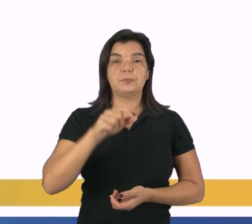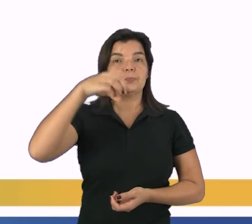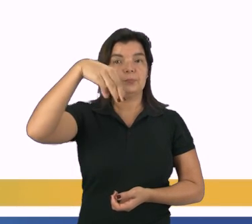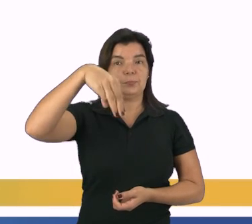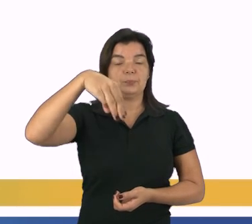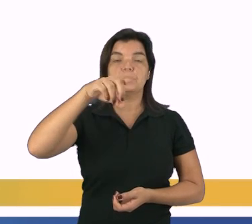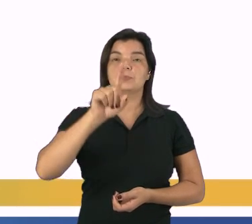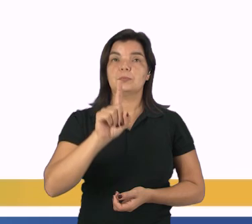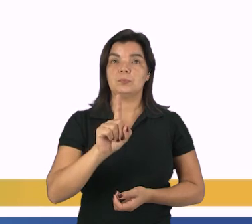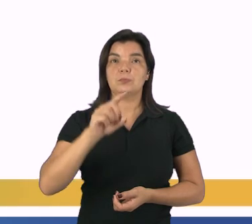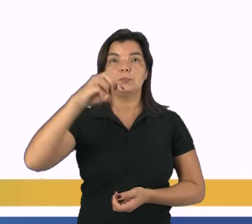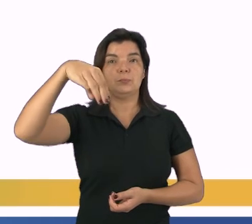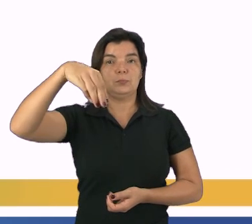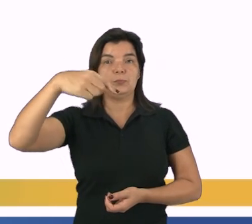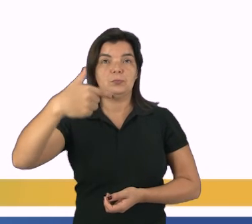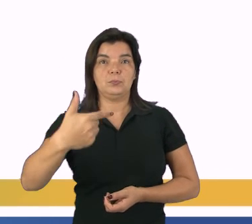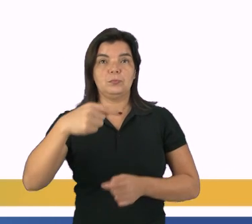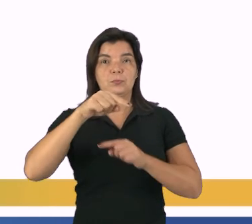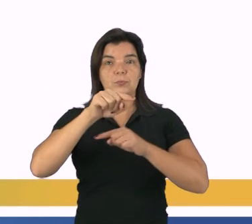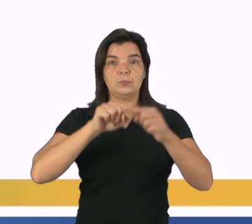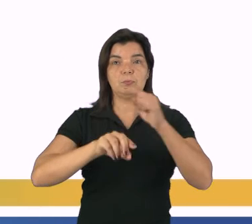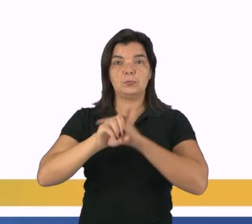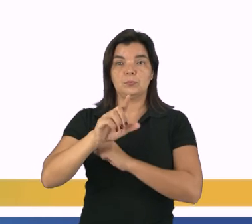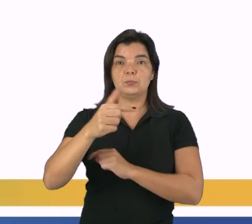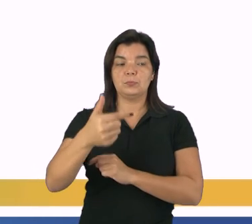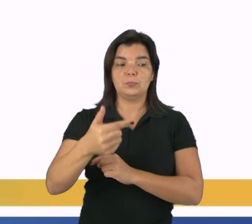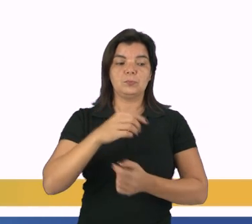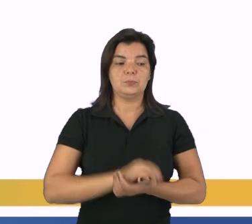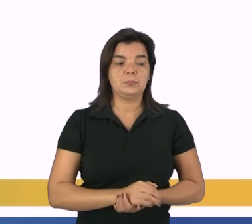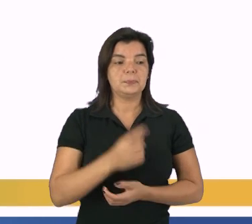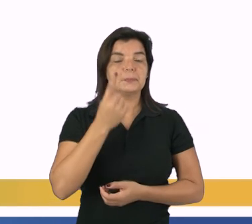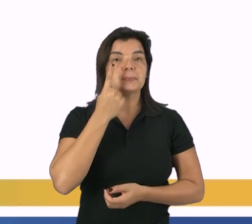a força elétrica? A força elétrica é dada pela lei de Coulomb.